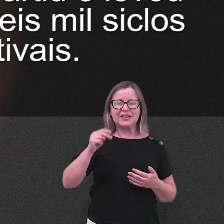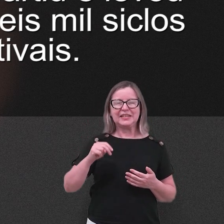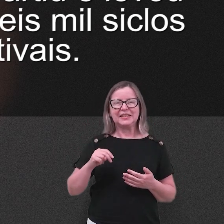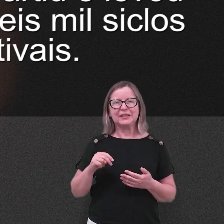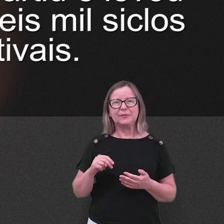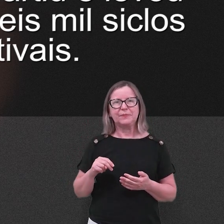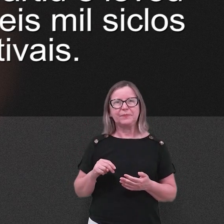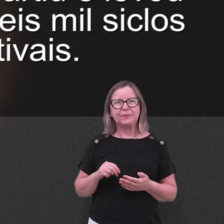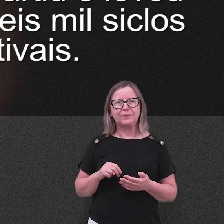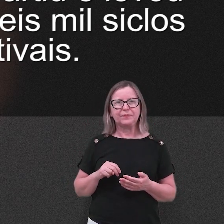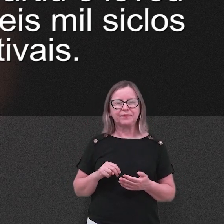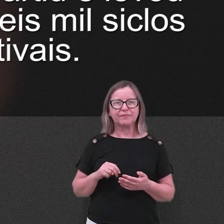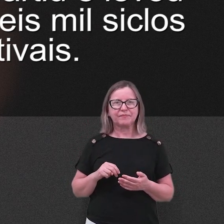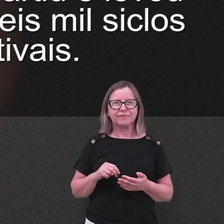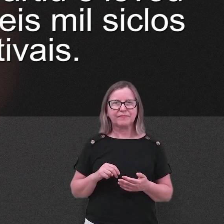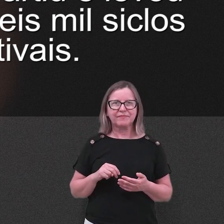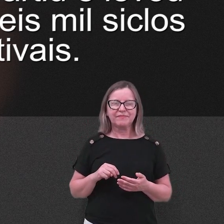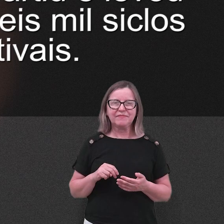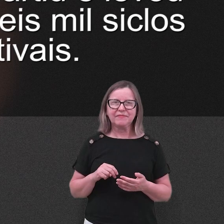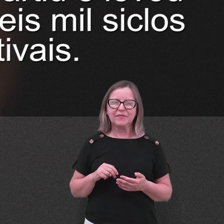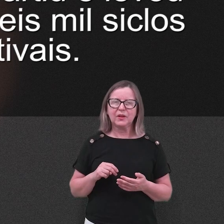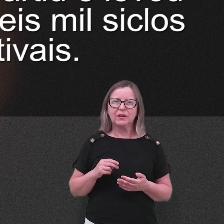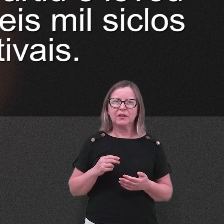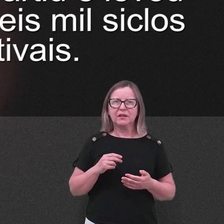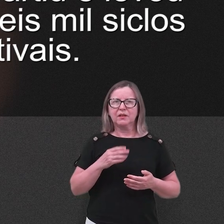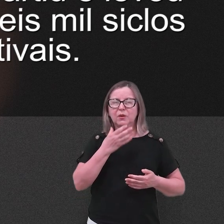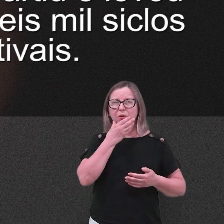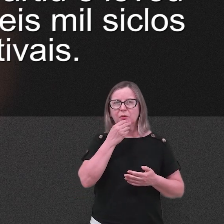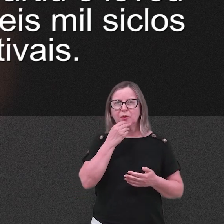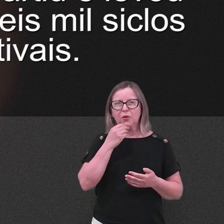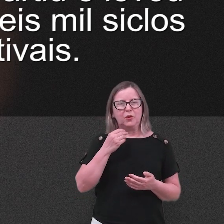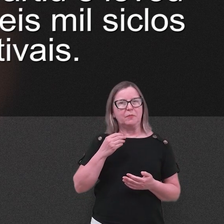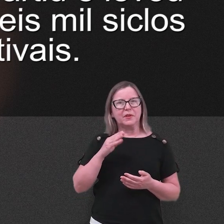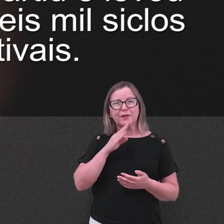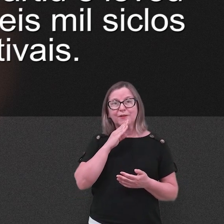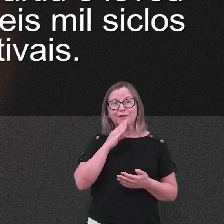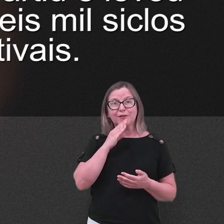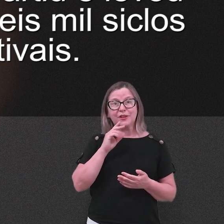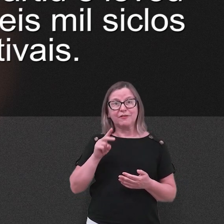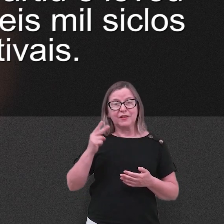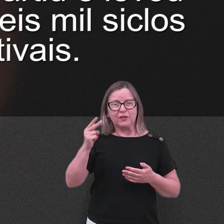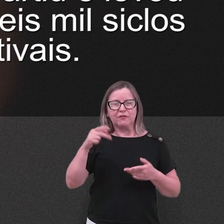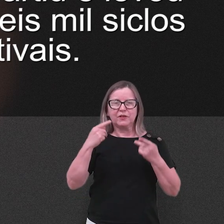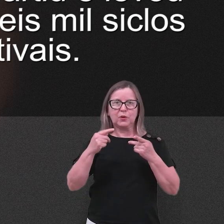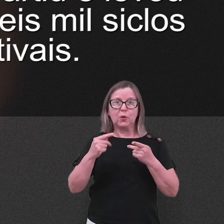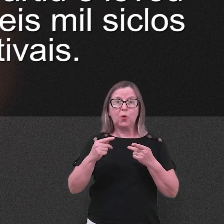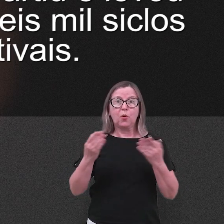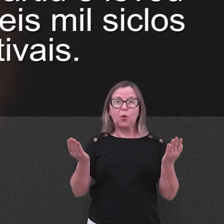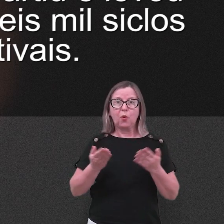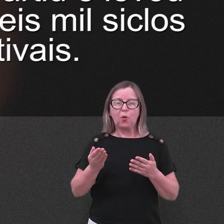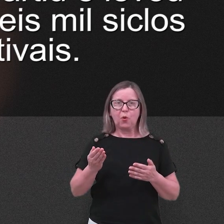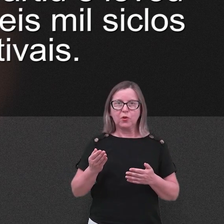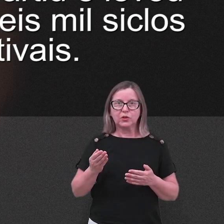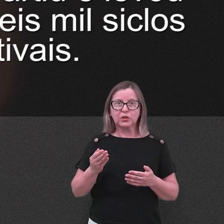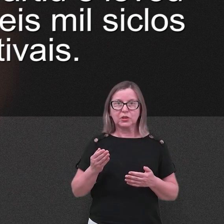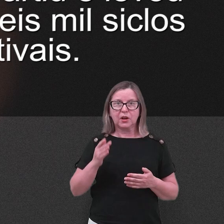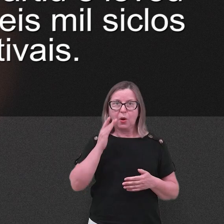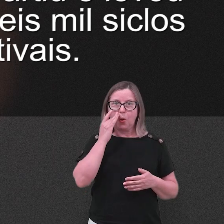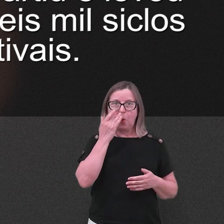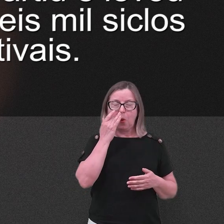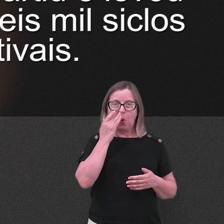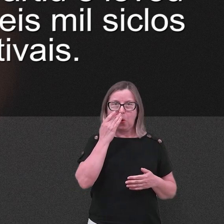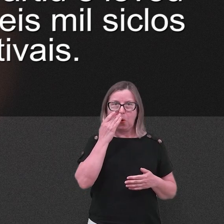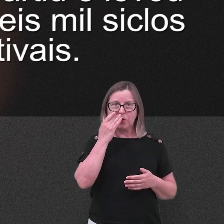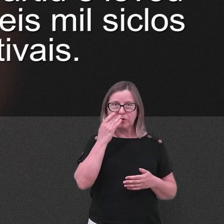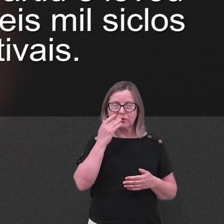Orives, e ele falou, hoje a grama do ouro está R$346, o ouro 1.000.